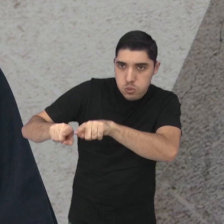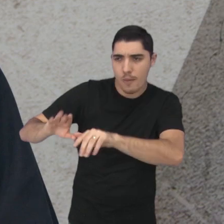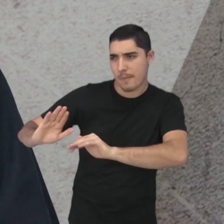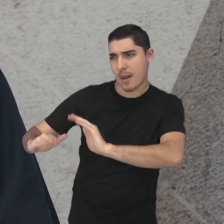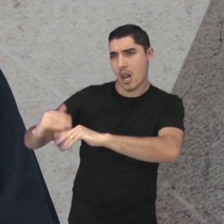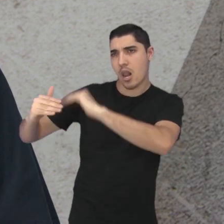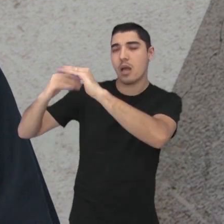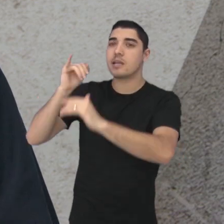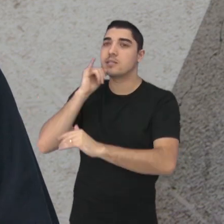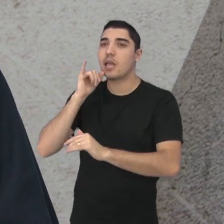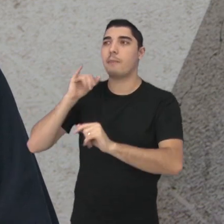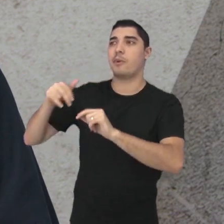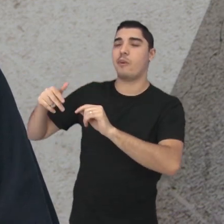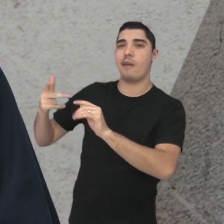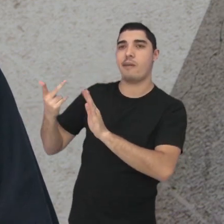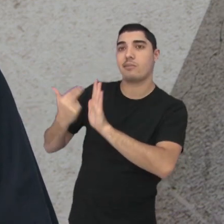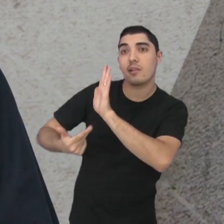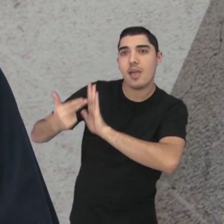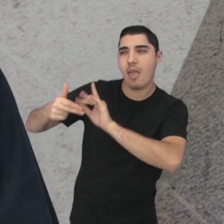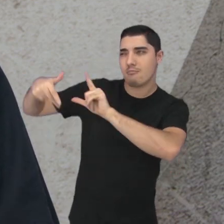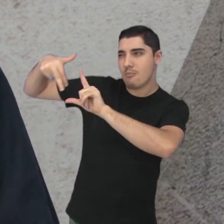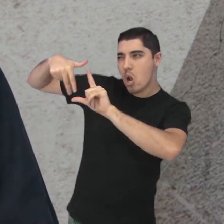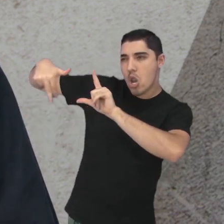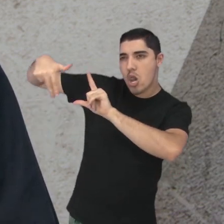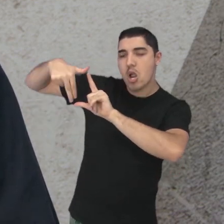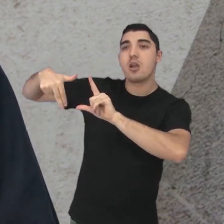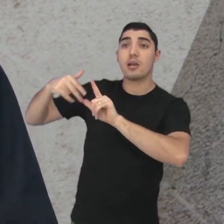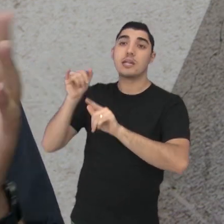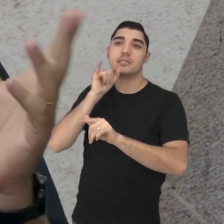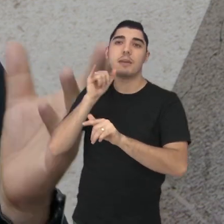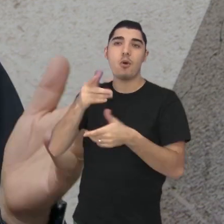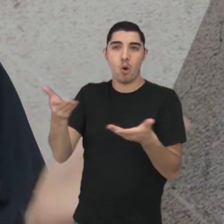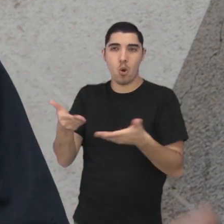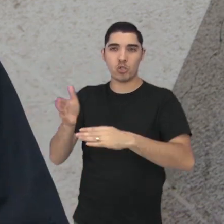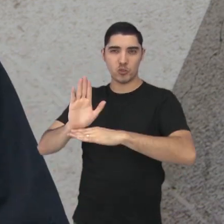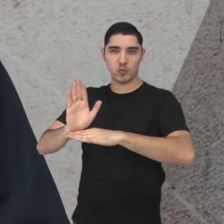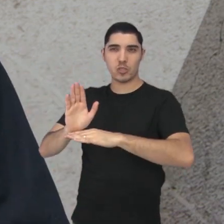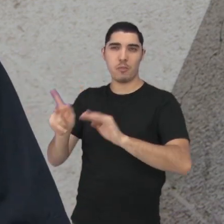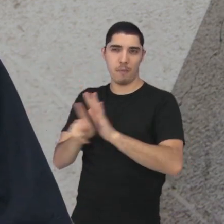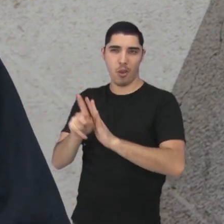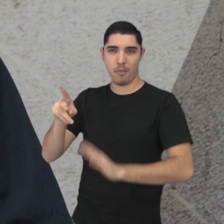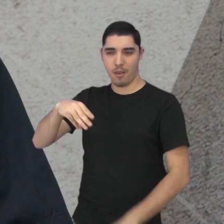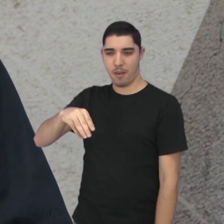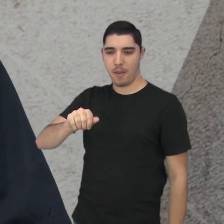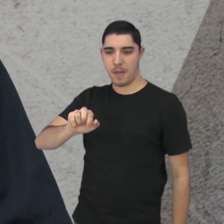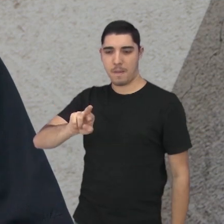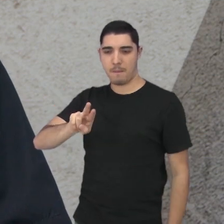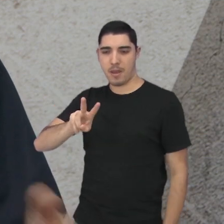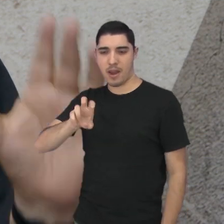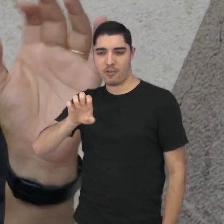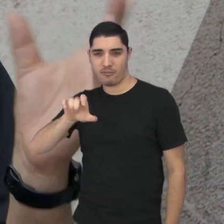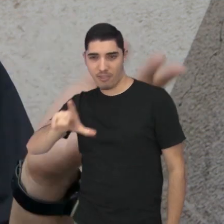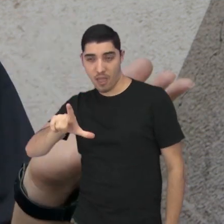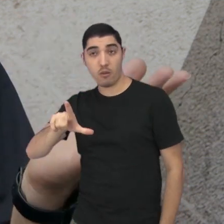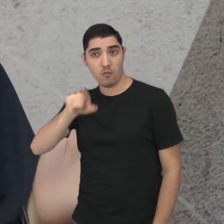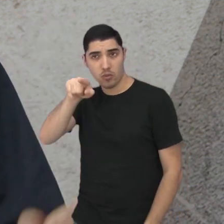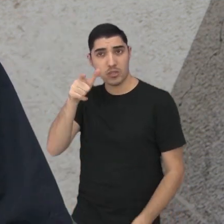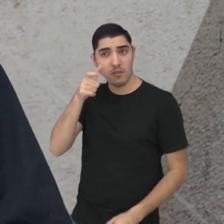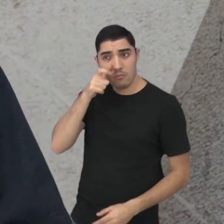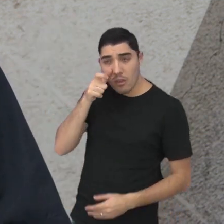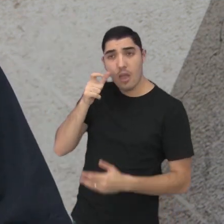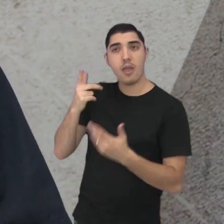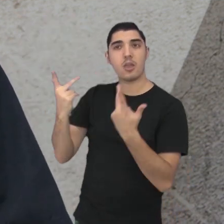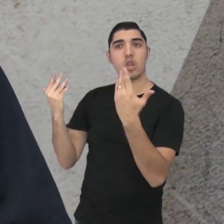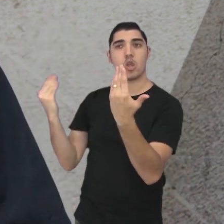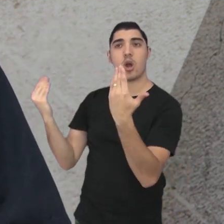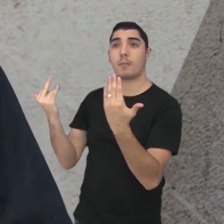com a parte gráfica, começa a fazer algumas coisas. Hoje, os filmes que a gente assiste da Marvel, se você for olhar, isso já acontecia